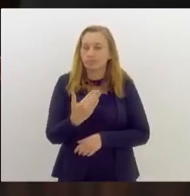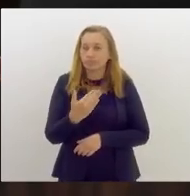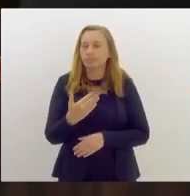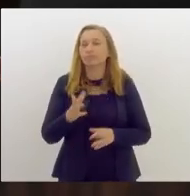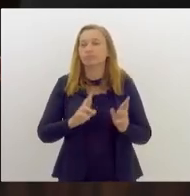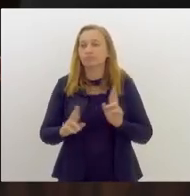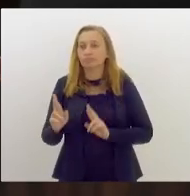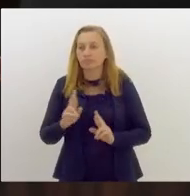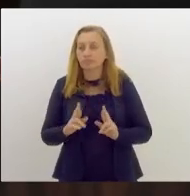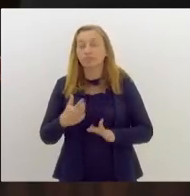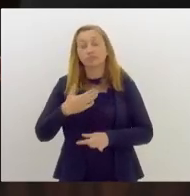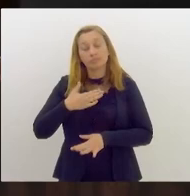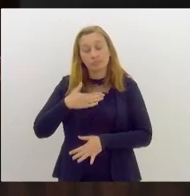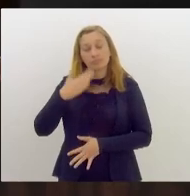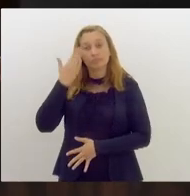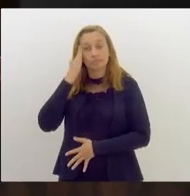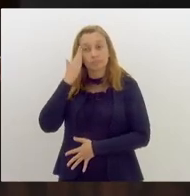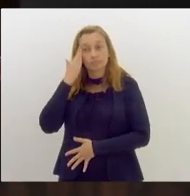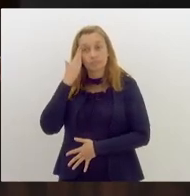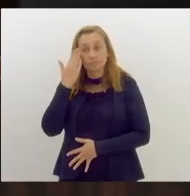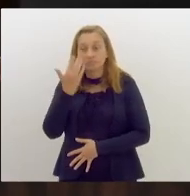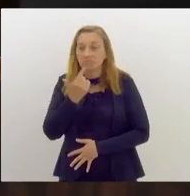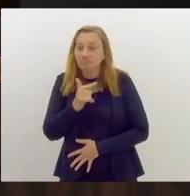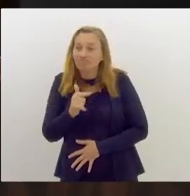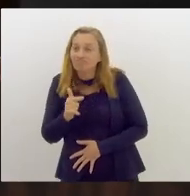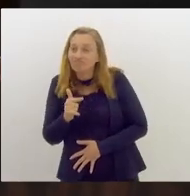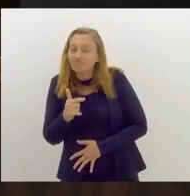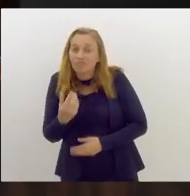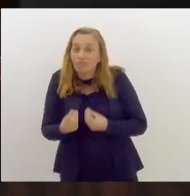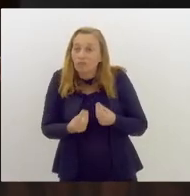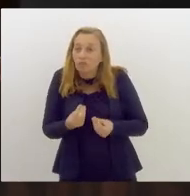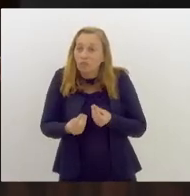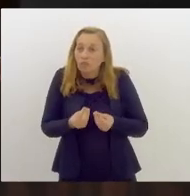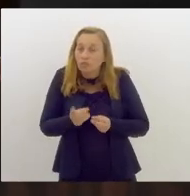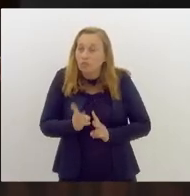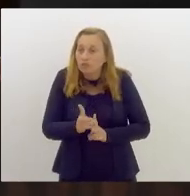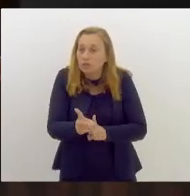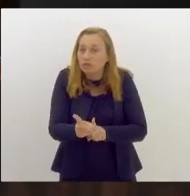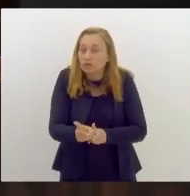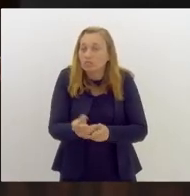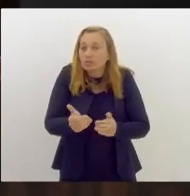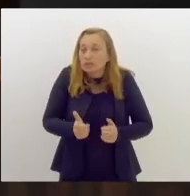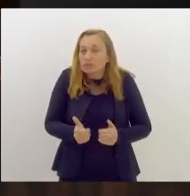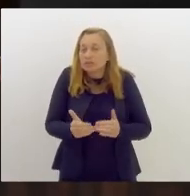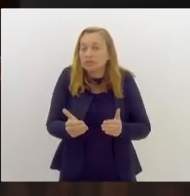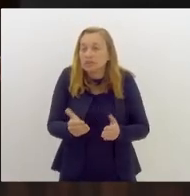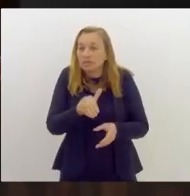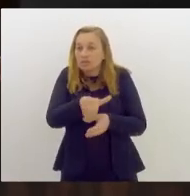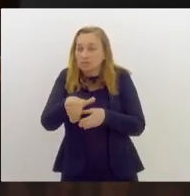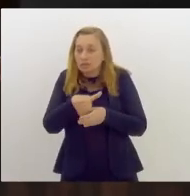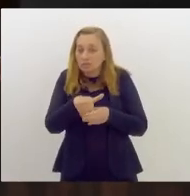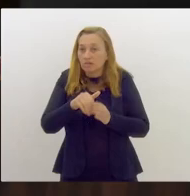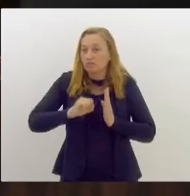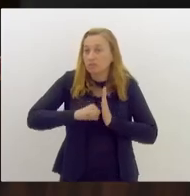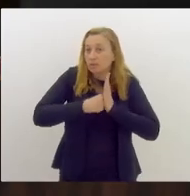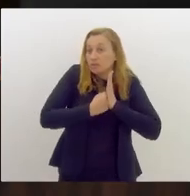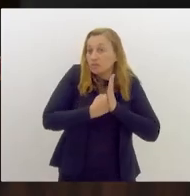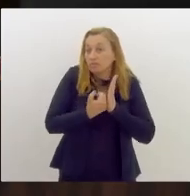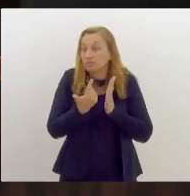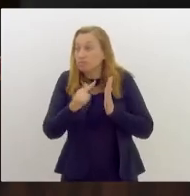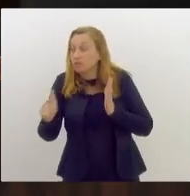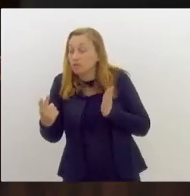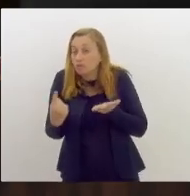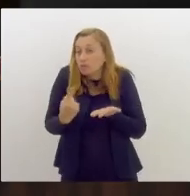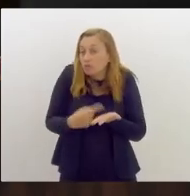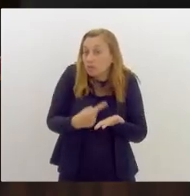que no meu entendimento não tem eficácia no andamento que nós vamos ter que começar a votar os ventos como não houve